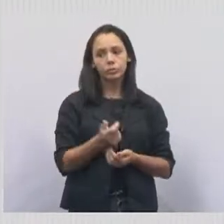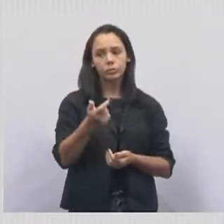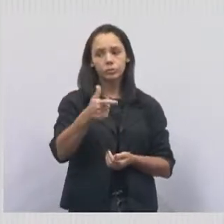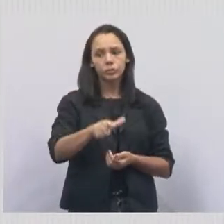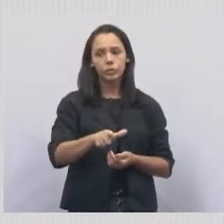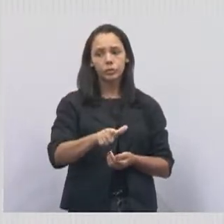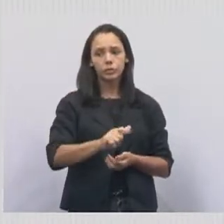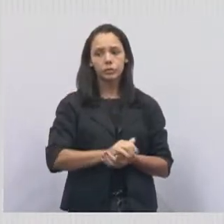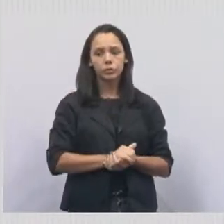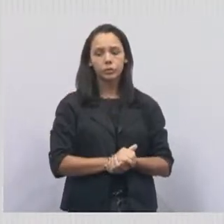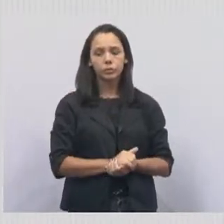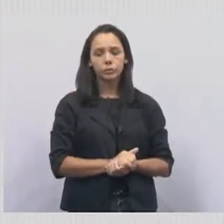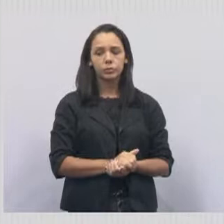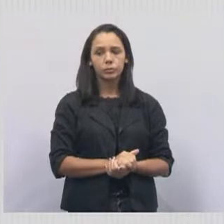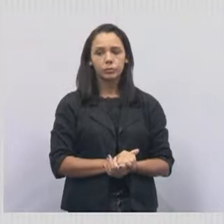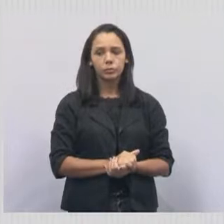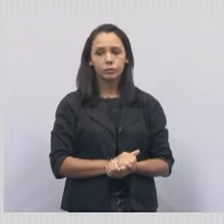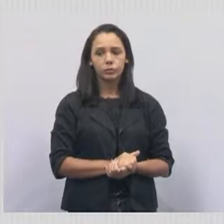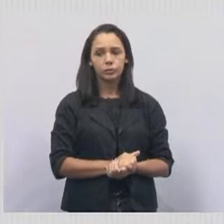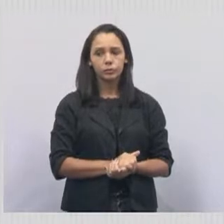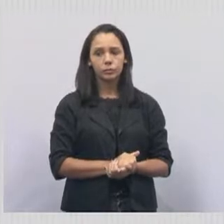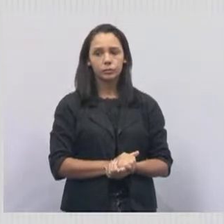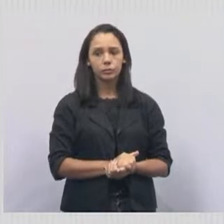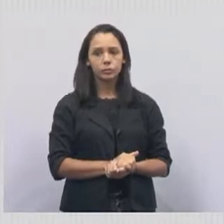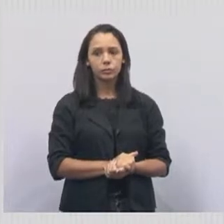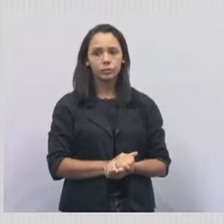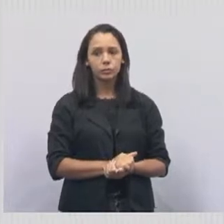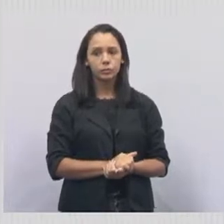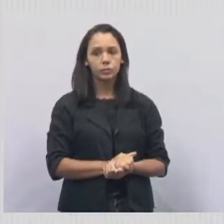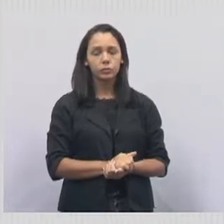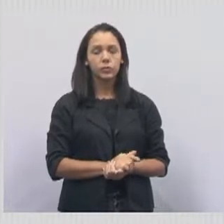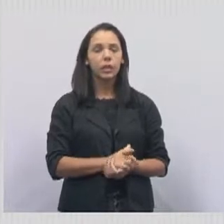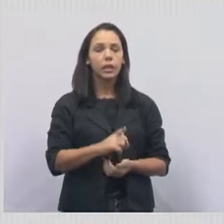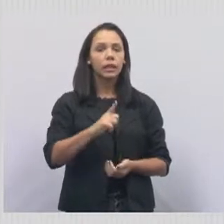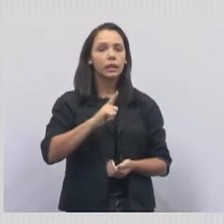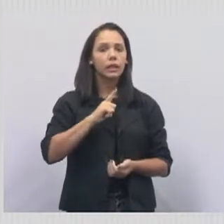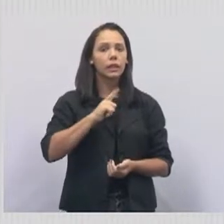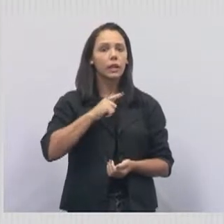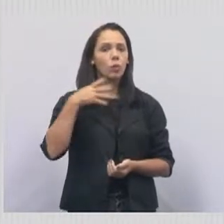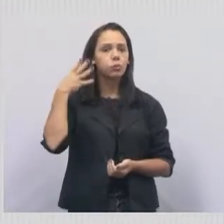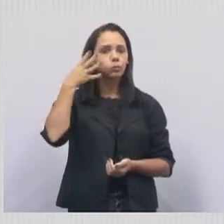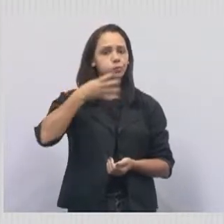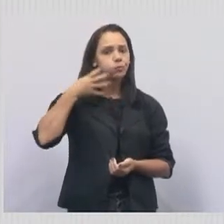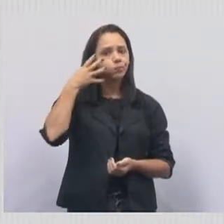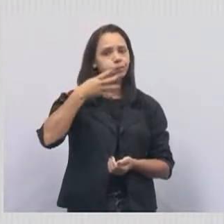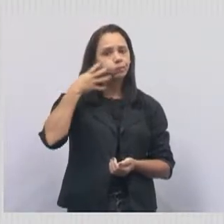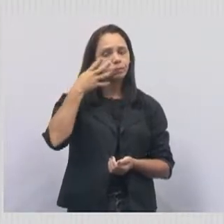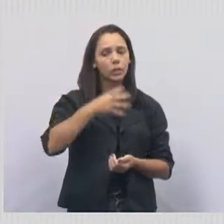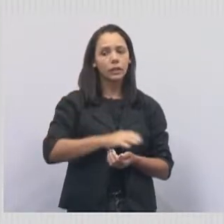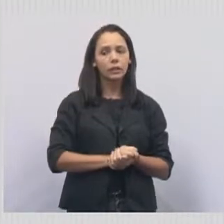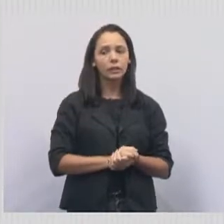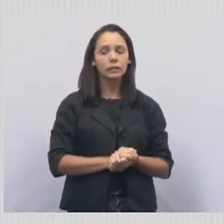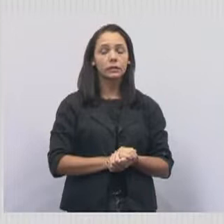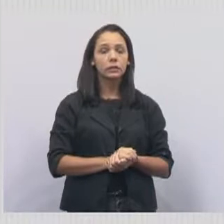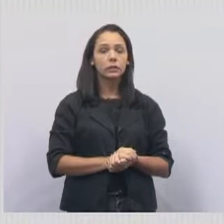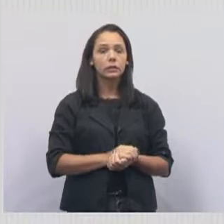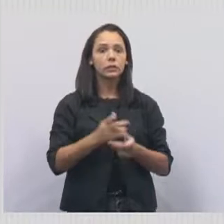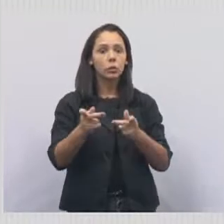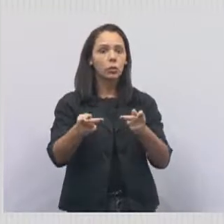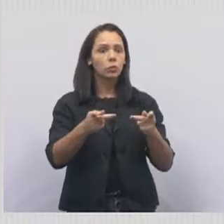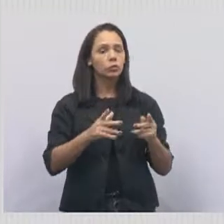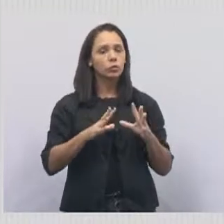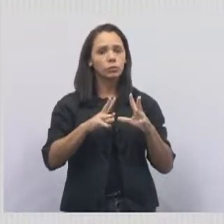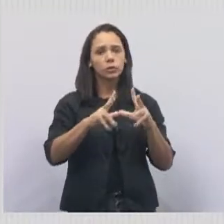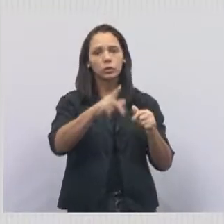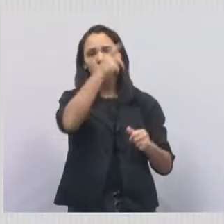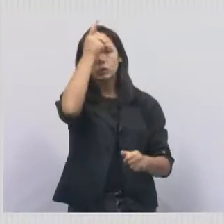a legal contará com seminários e palestras com convite aberto a toda